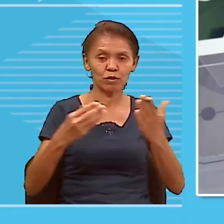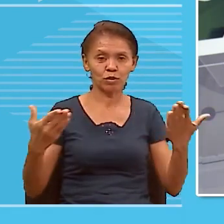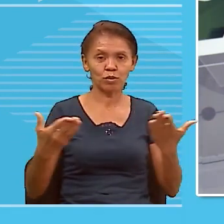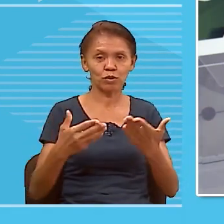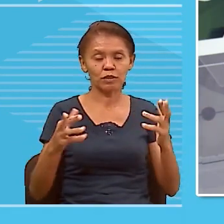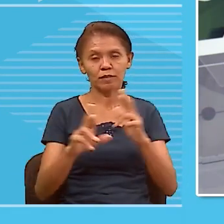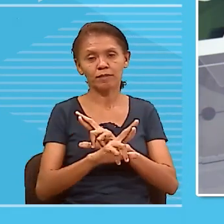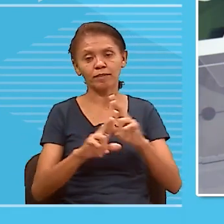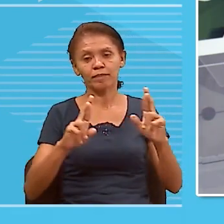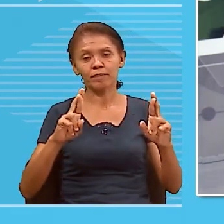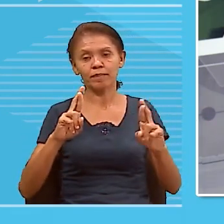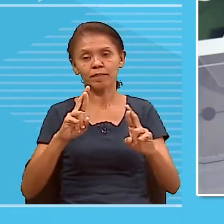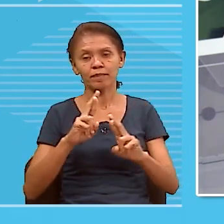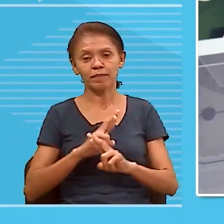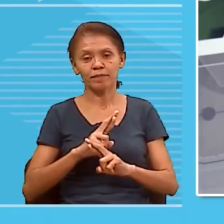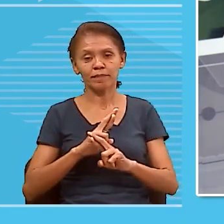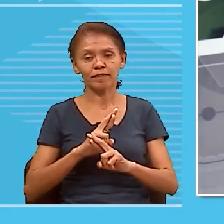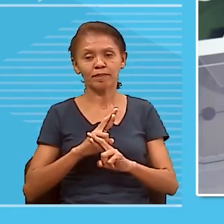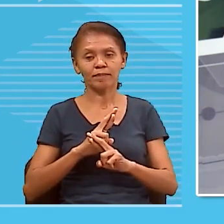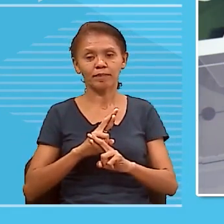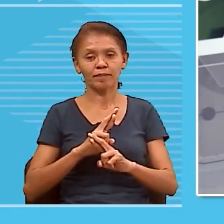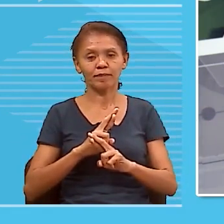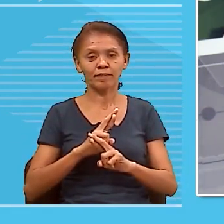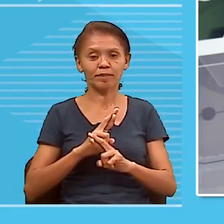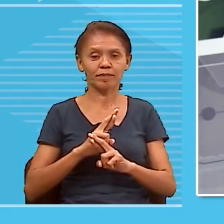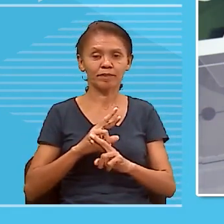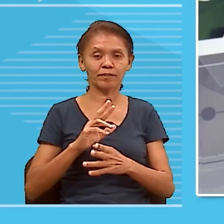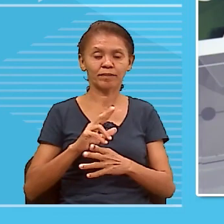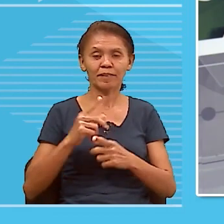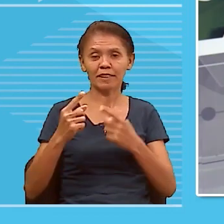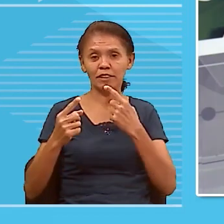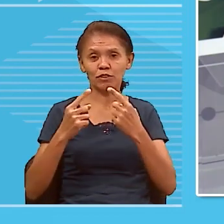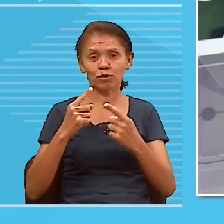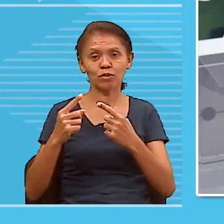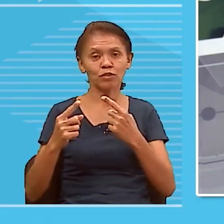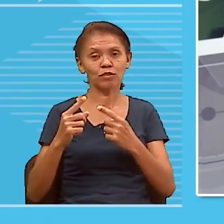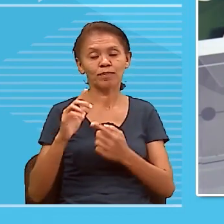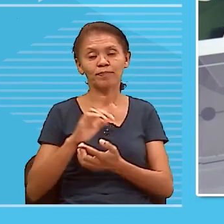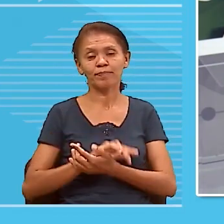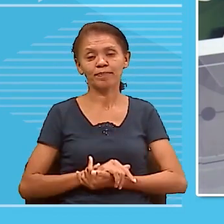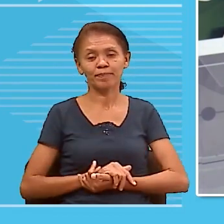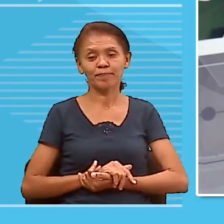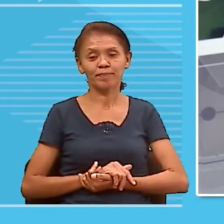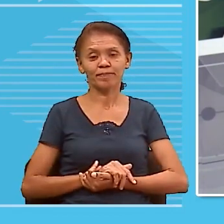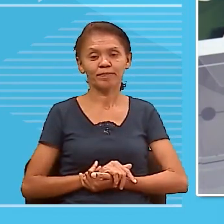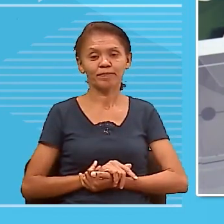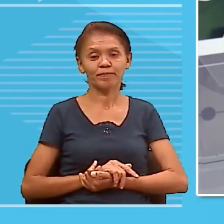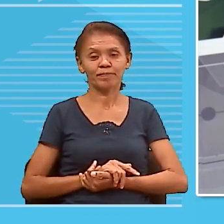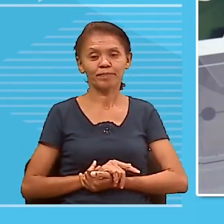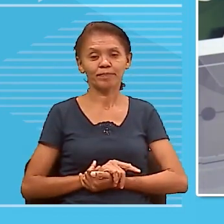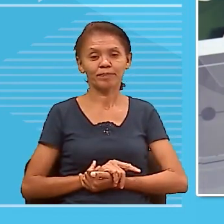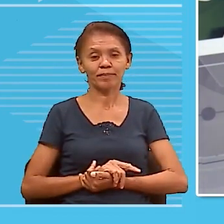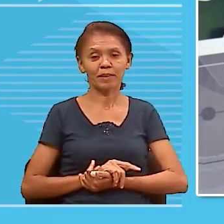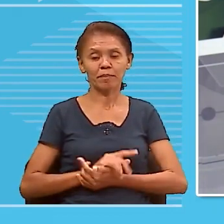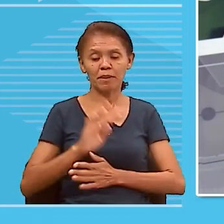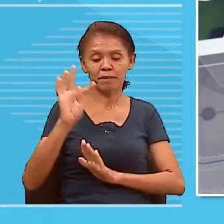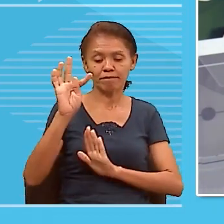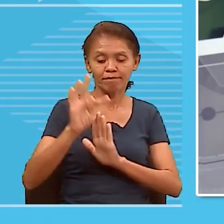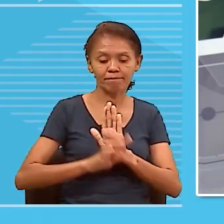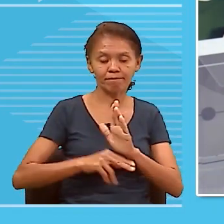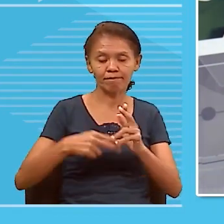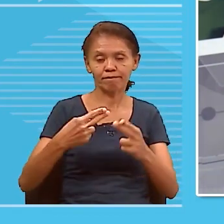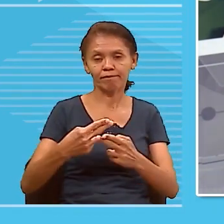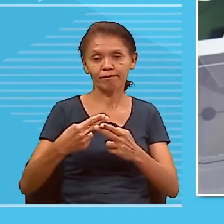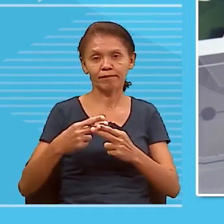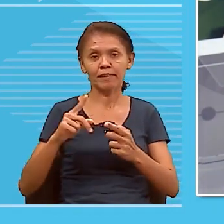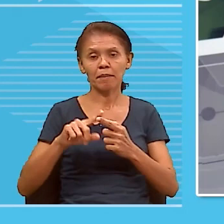relação relações lógico de discursivas né para progressão do texto para a